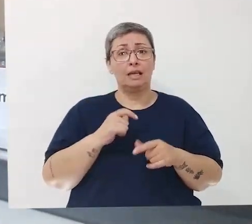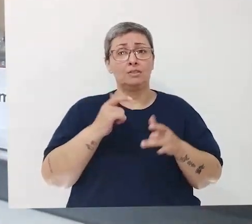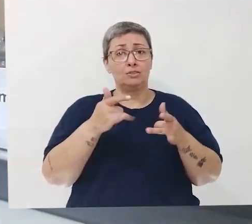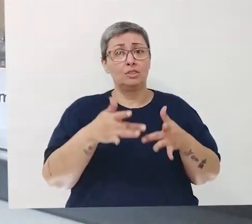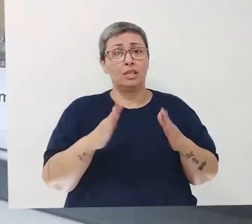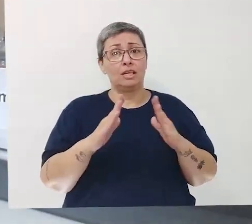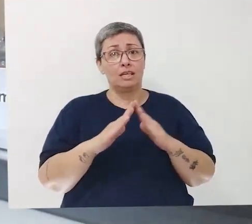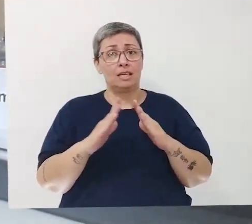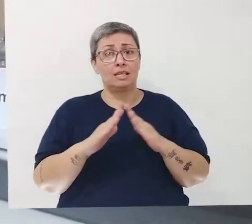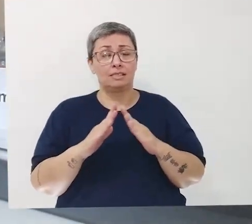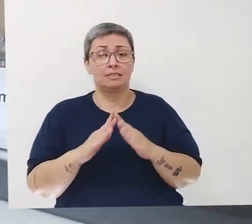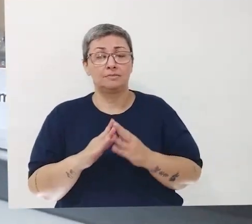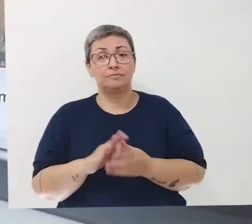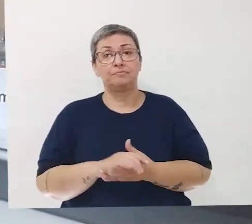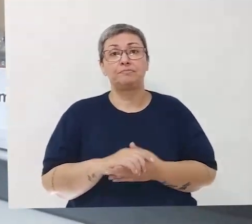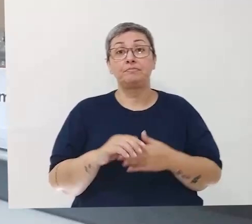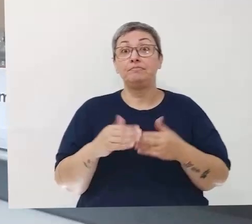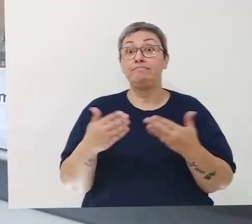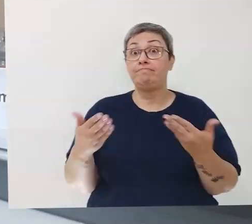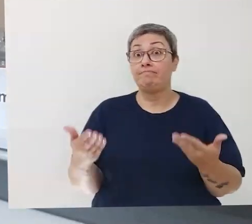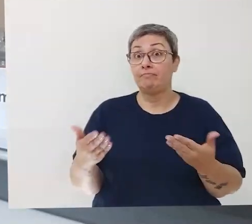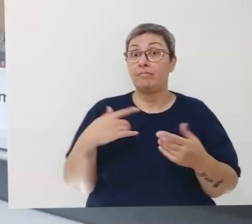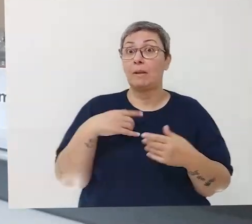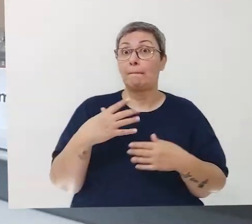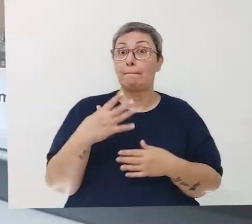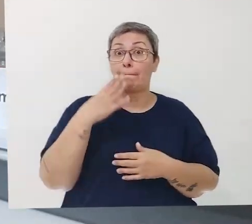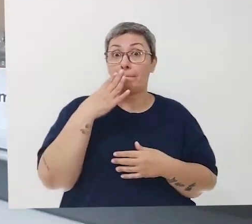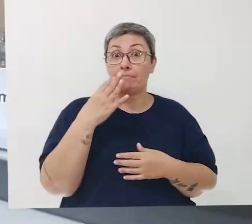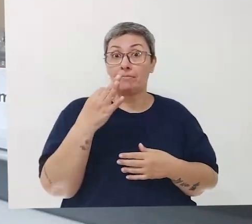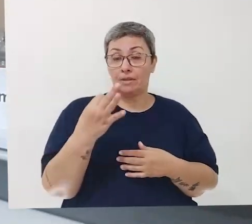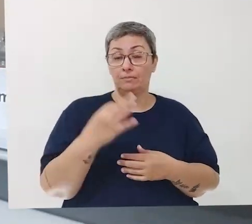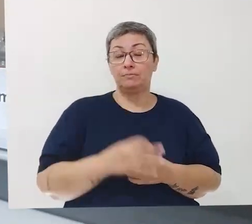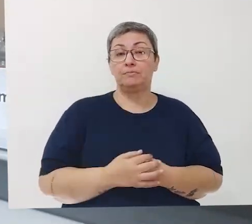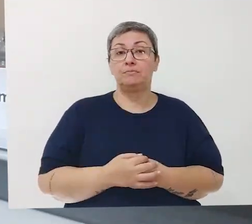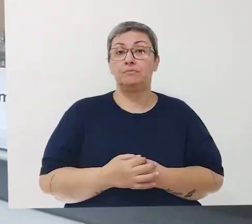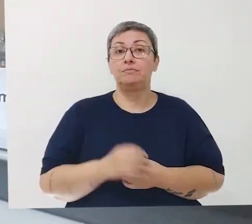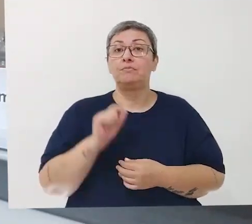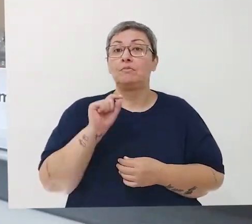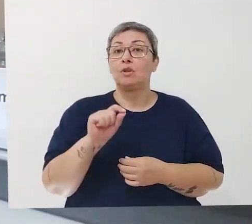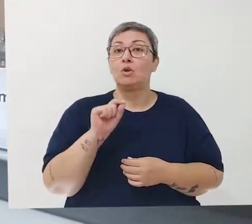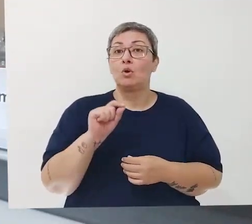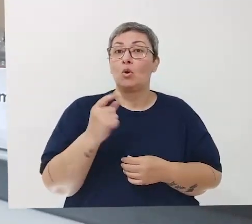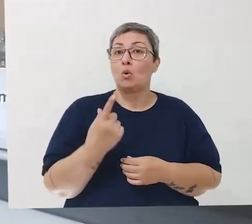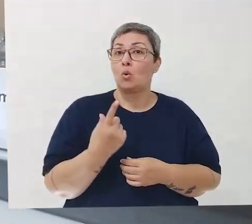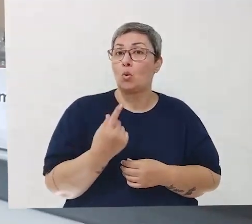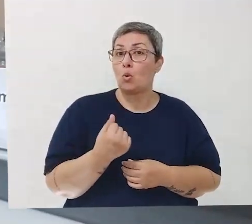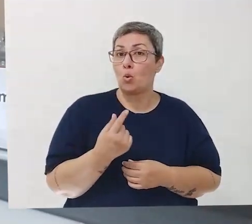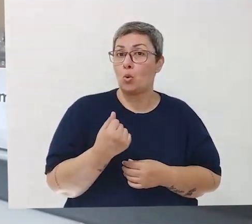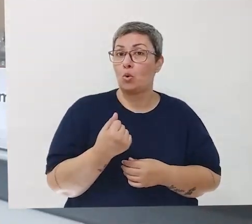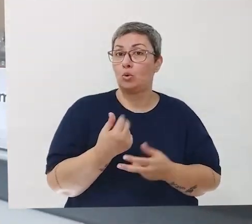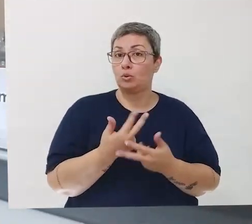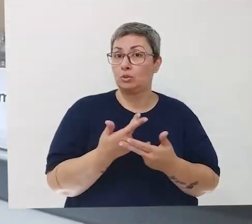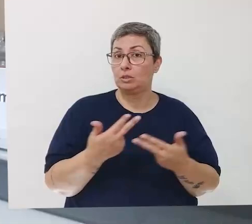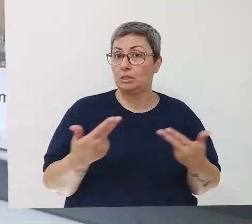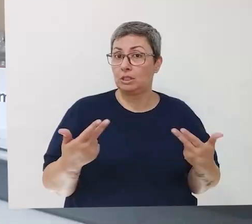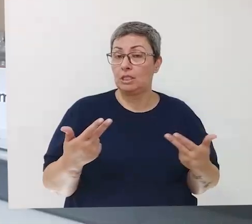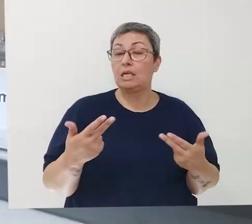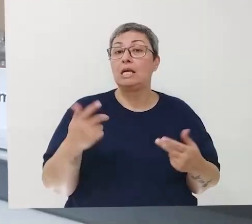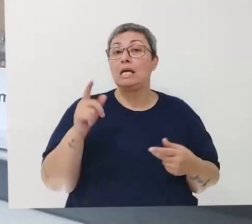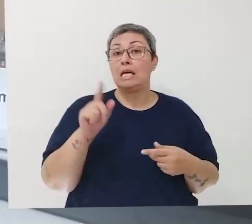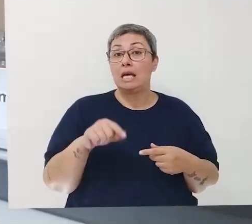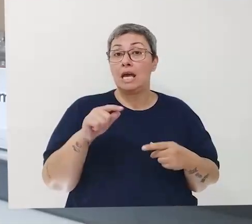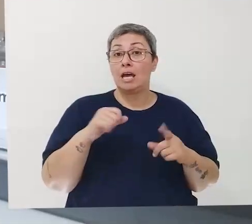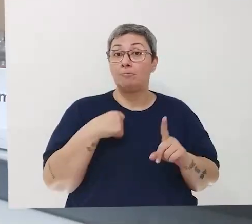aí, um botijão de gás, né, gente? Agora, preste atenção nisso. O preço desses recursos,